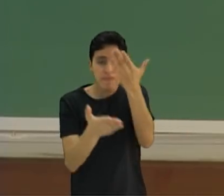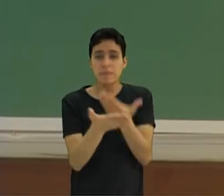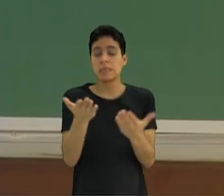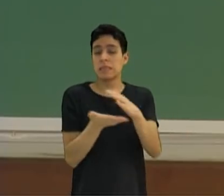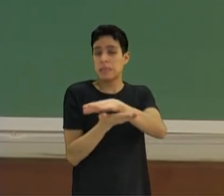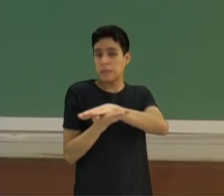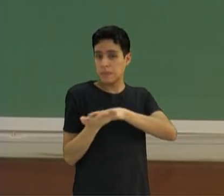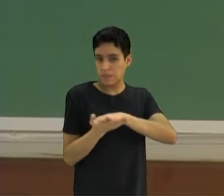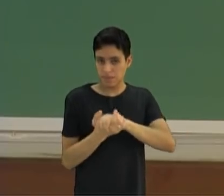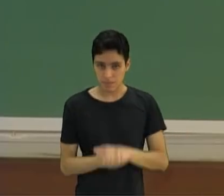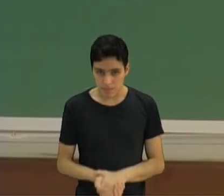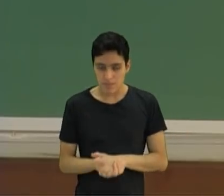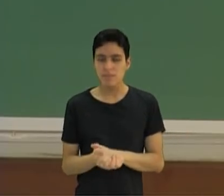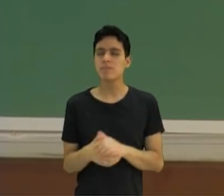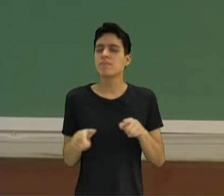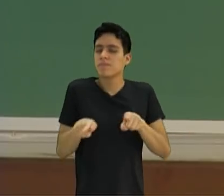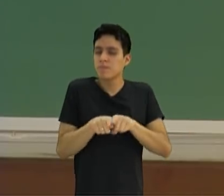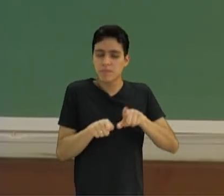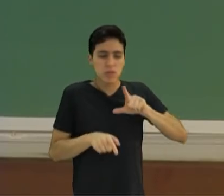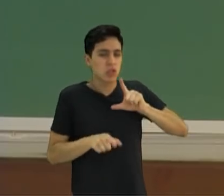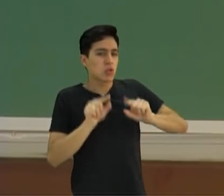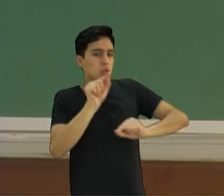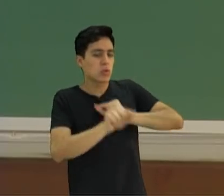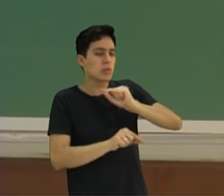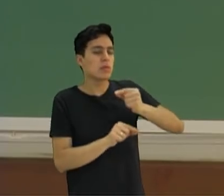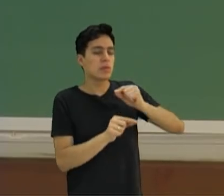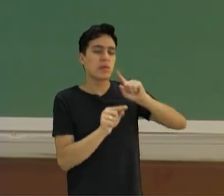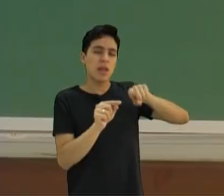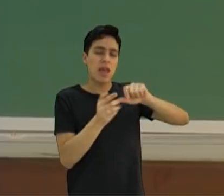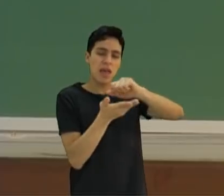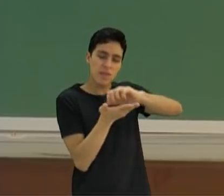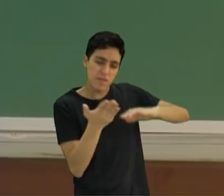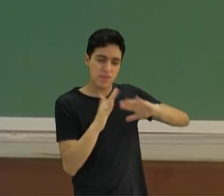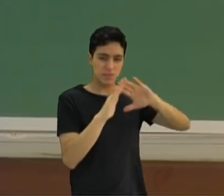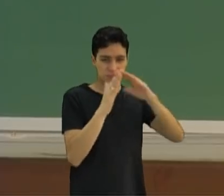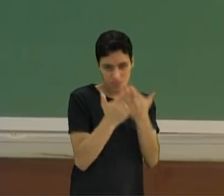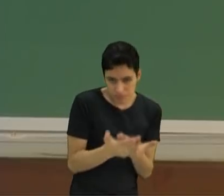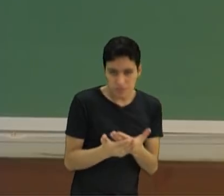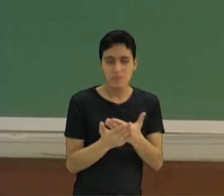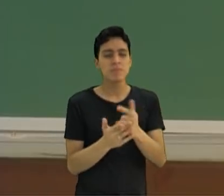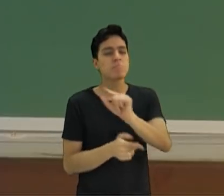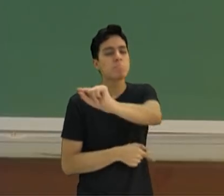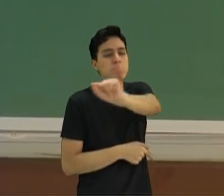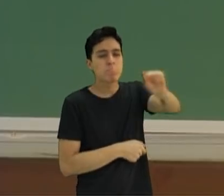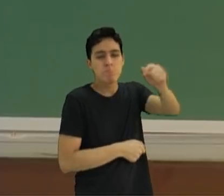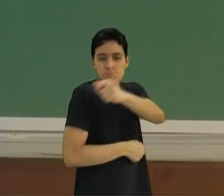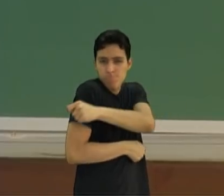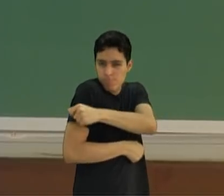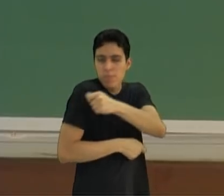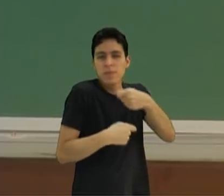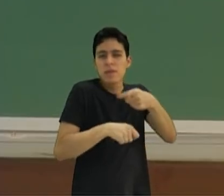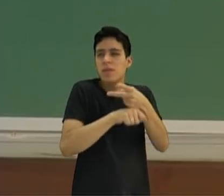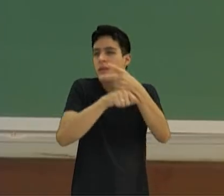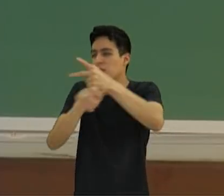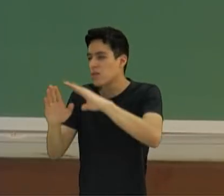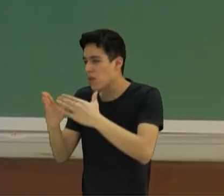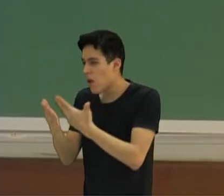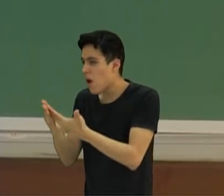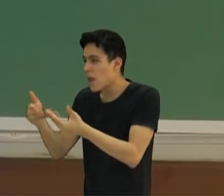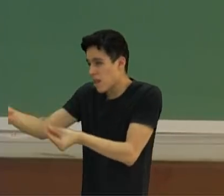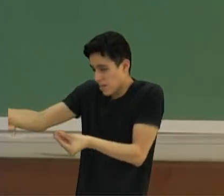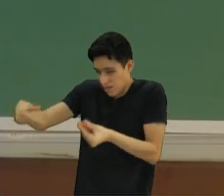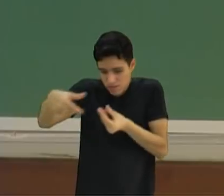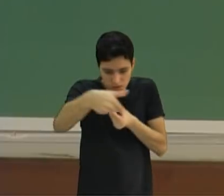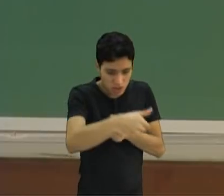nada. E ainda existem as atividades lá do colégio, daqueles alunos que precisam buscar e entregar lá na escola de acordo